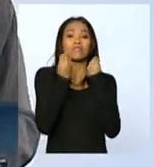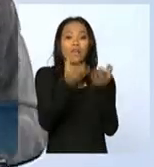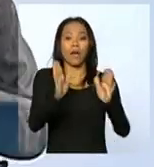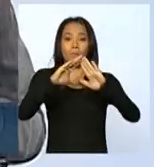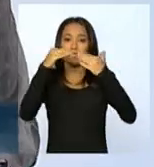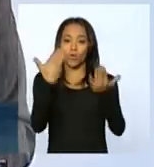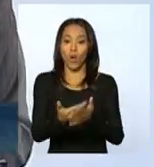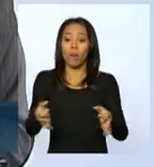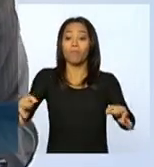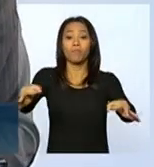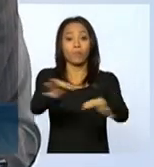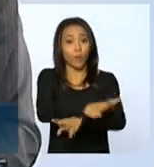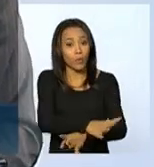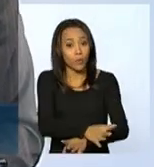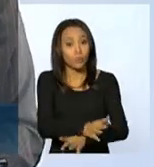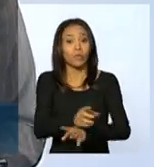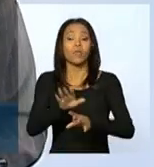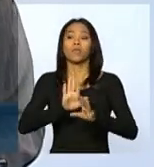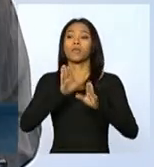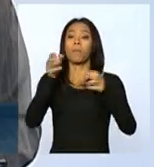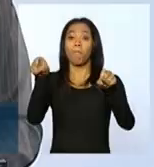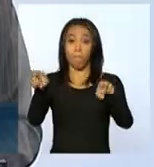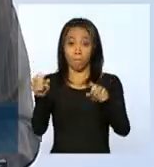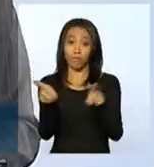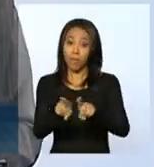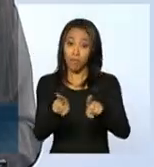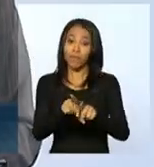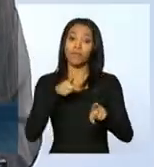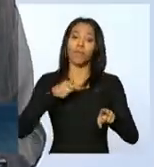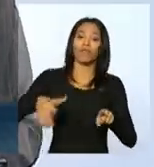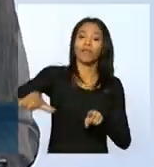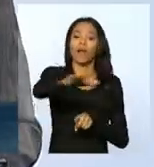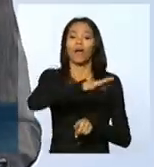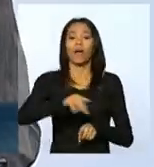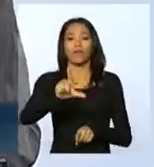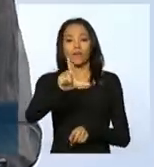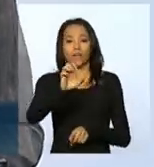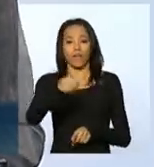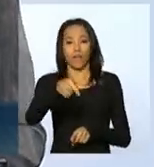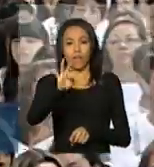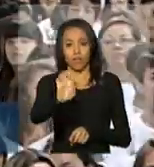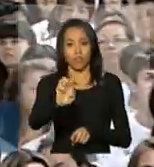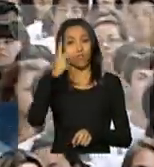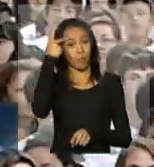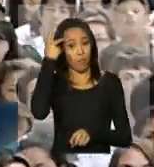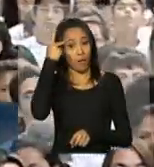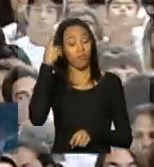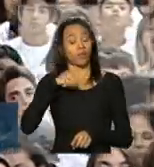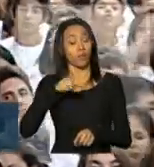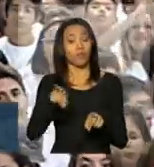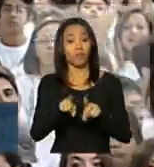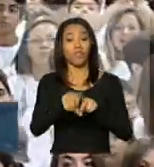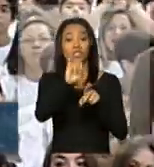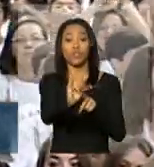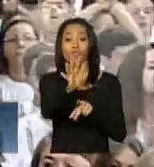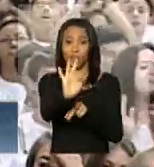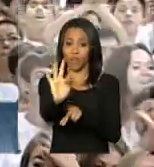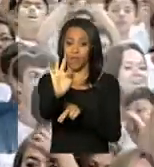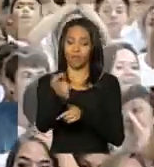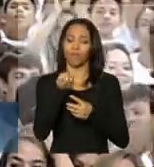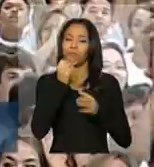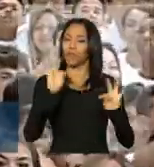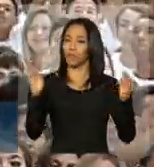Federal possa chegar à Zona Leste de São Paulo e oferecer educação profissional de qualidade para todos. Bom